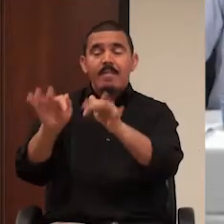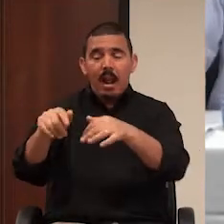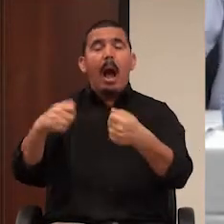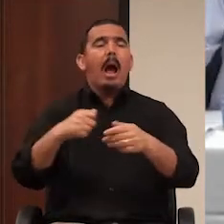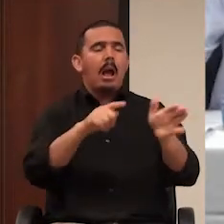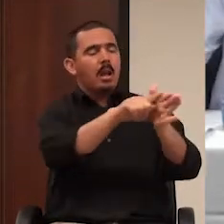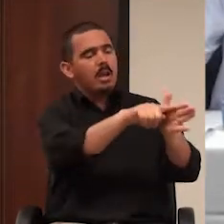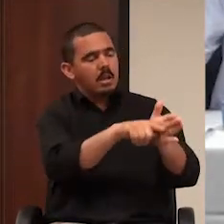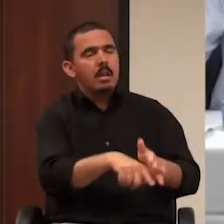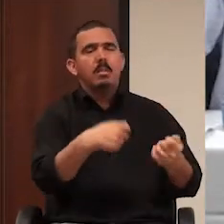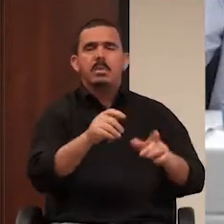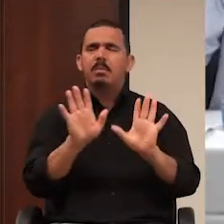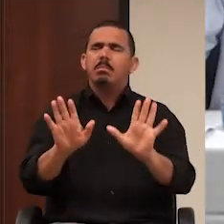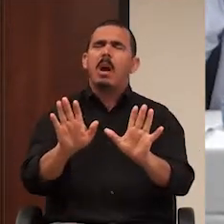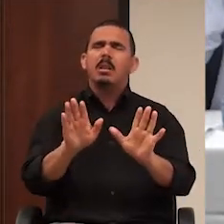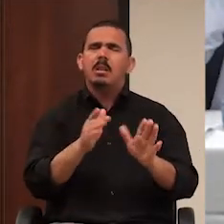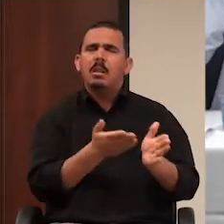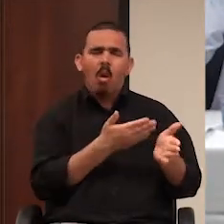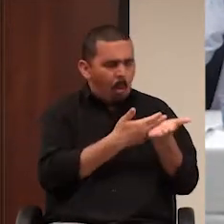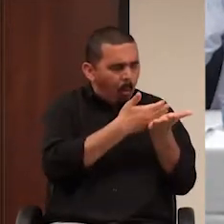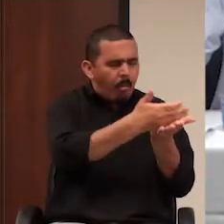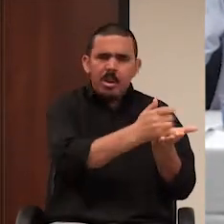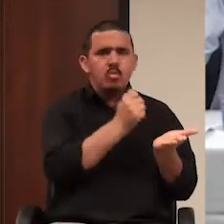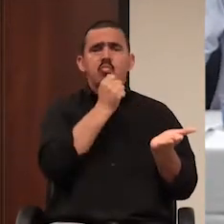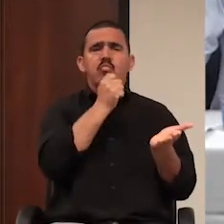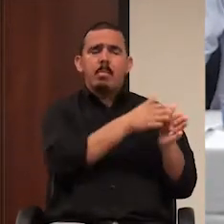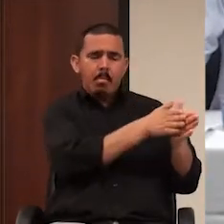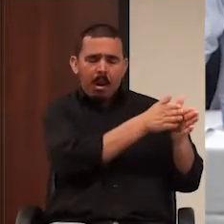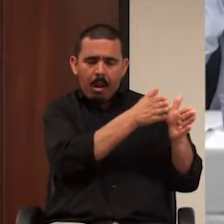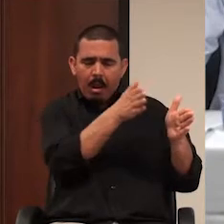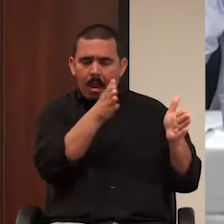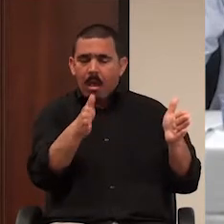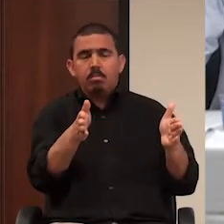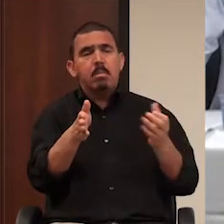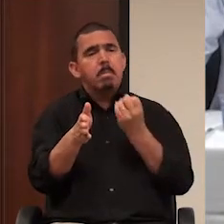Se no início ele já não faz isso, e as coisas funcionam perfeitamente bem.